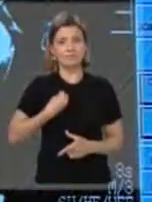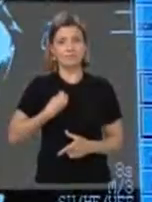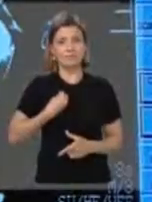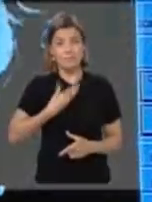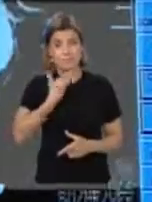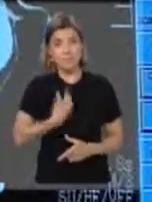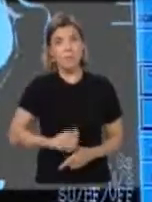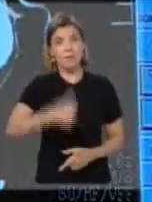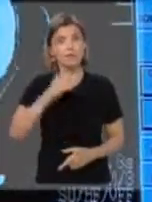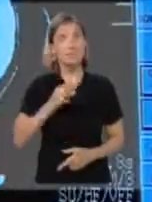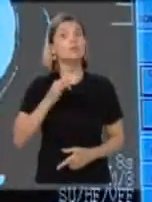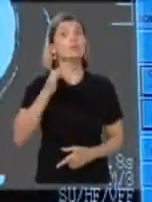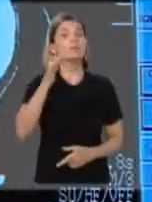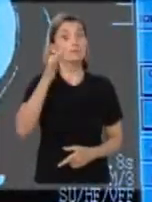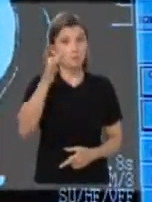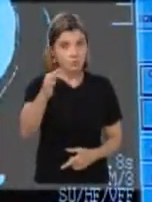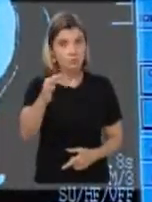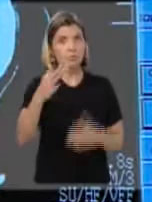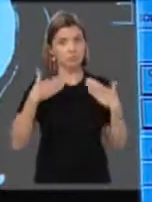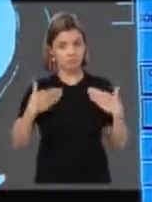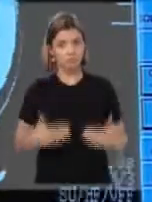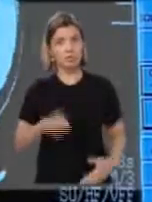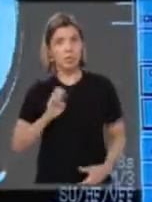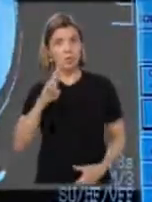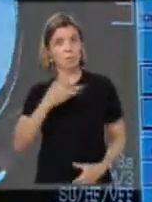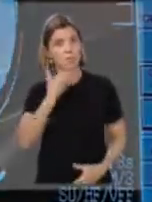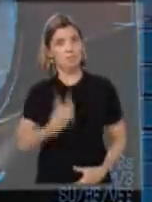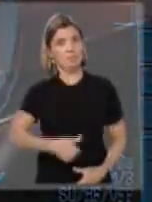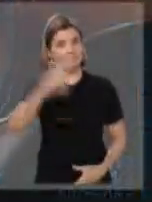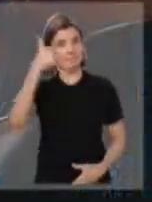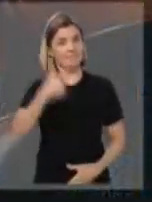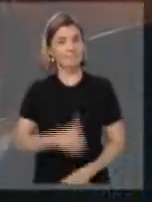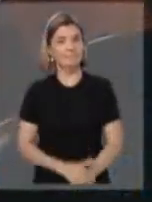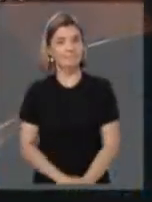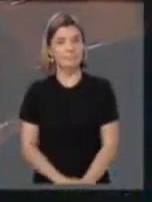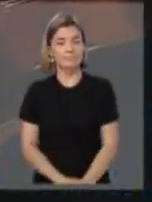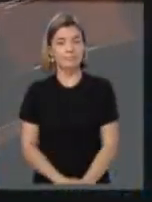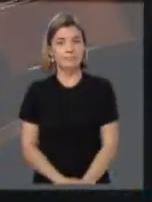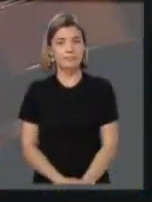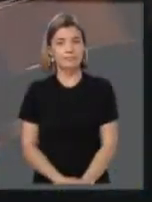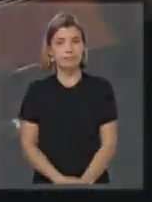E quem sabe, no futuro, do nosso próprio eu. E quem